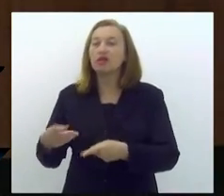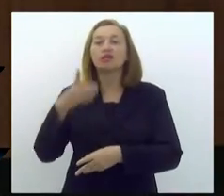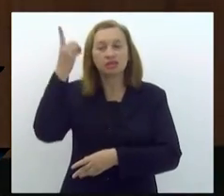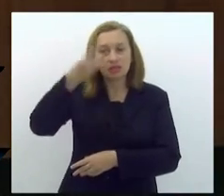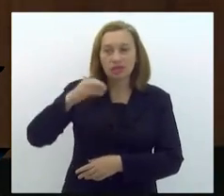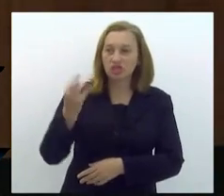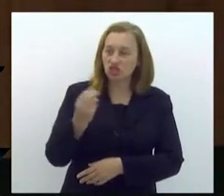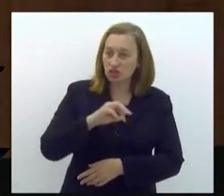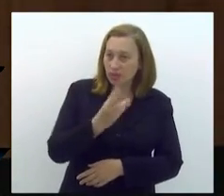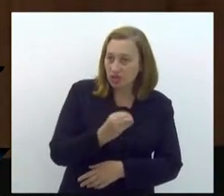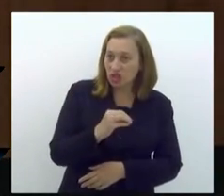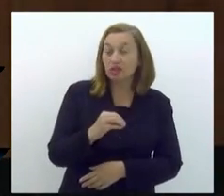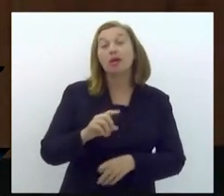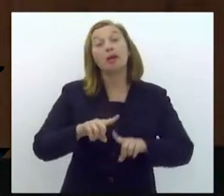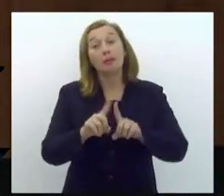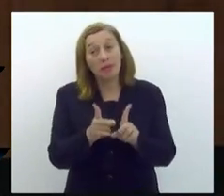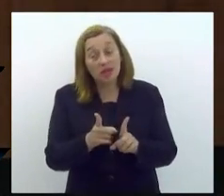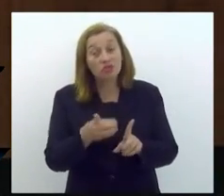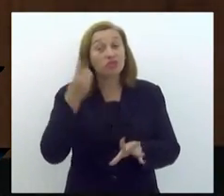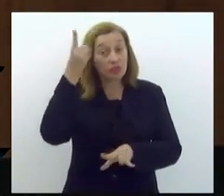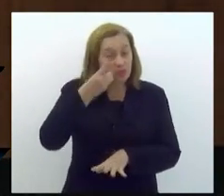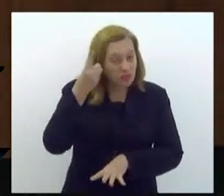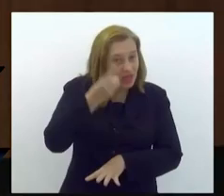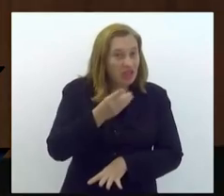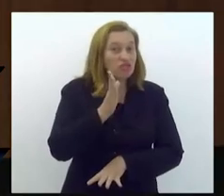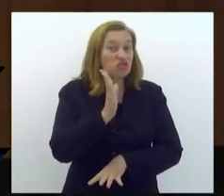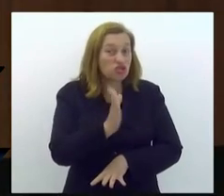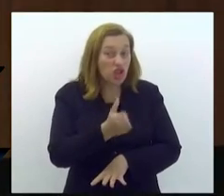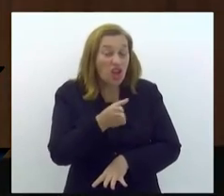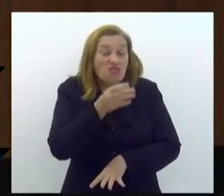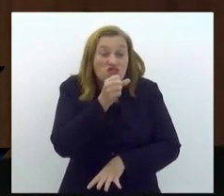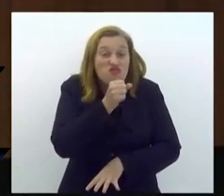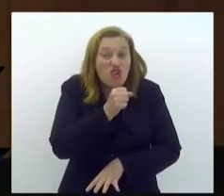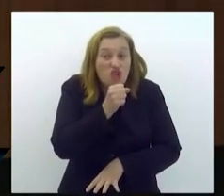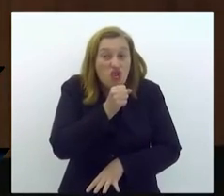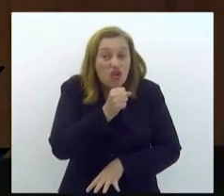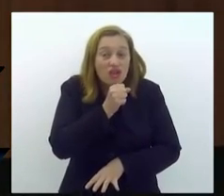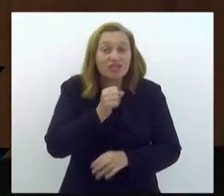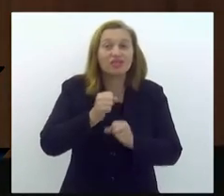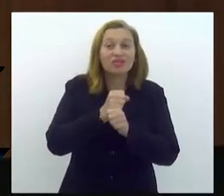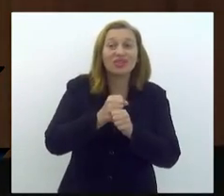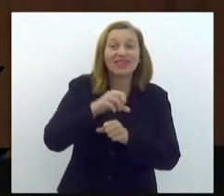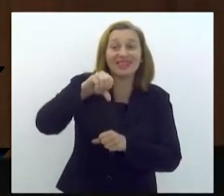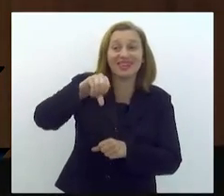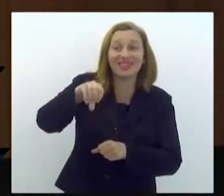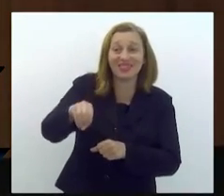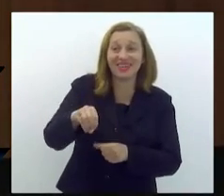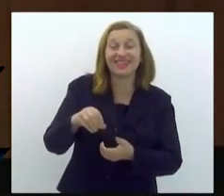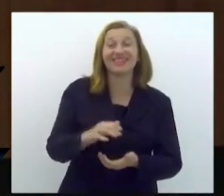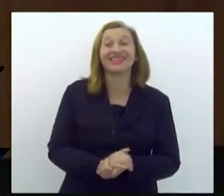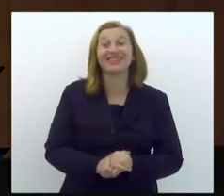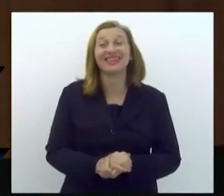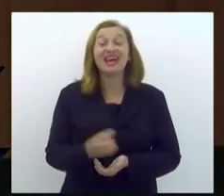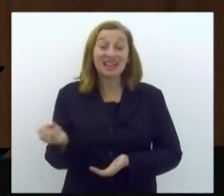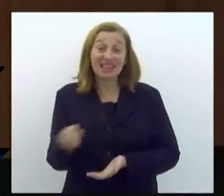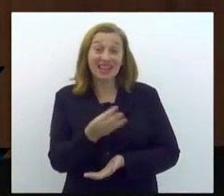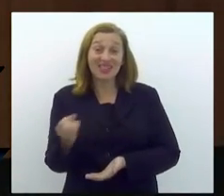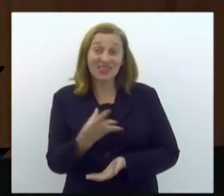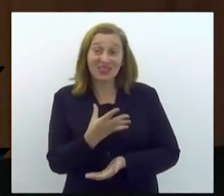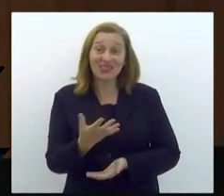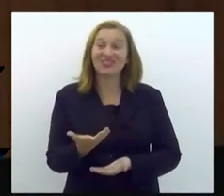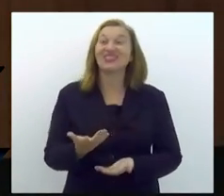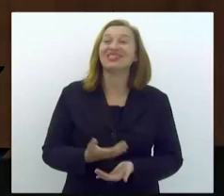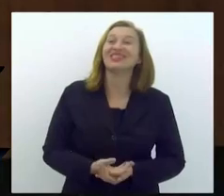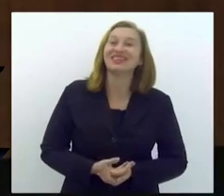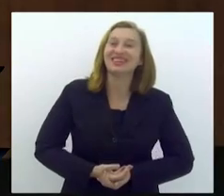embora o deputado já era já um ancião nos anos 90 tá muito moderno Professor mas